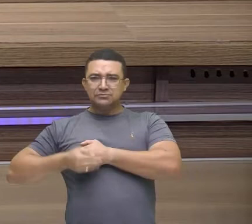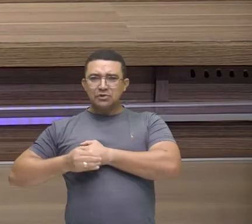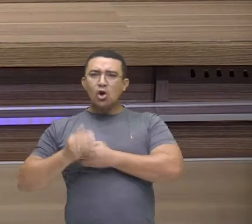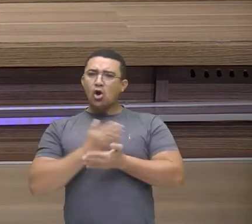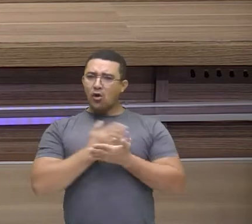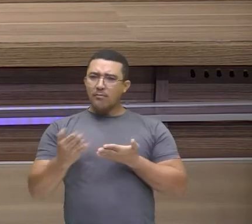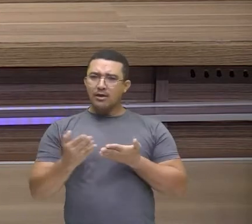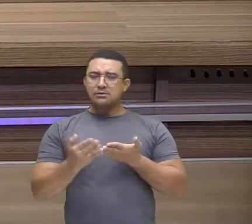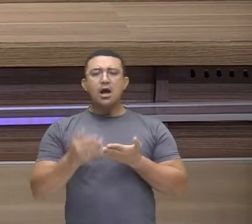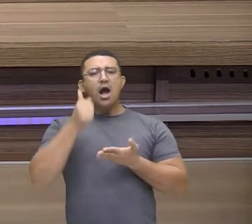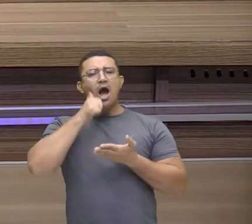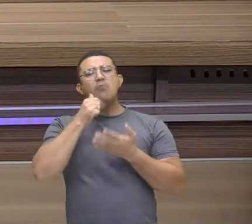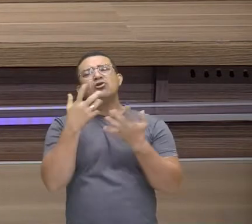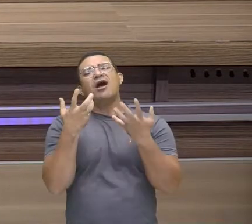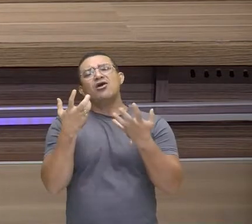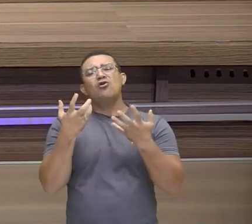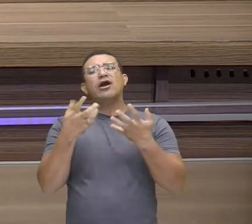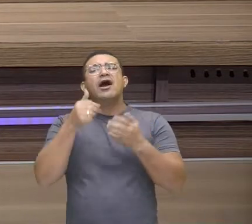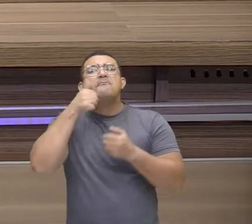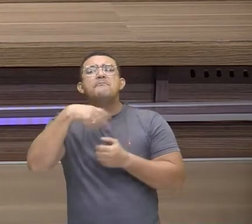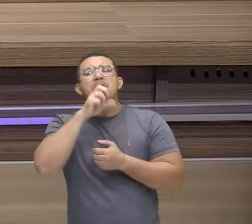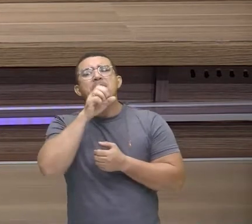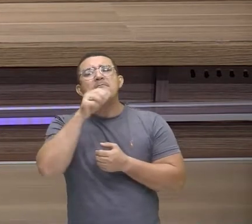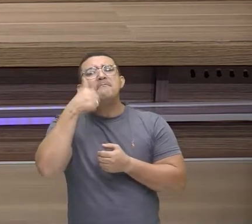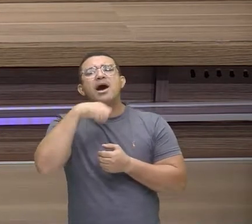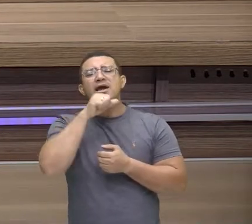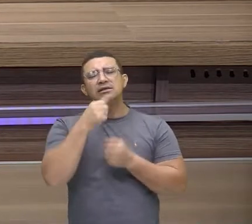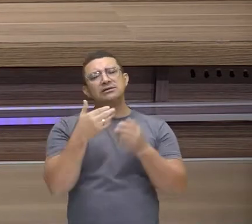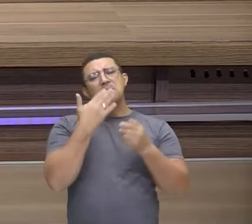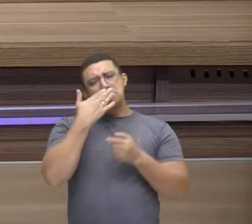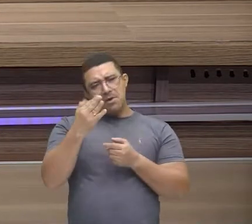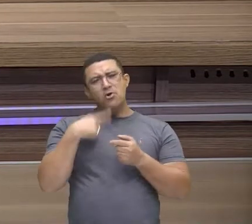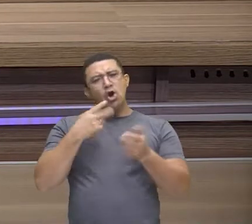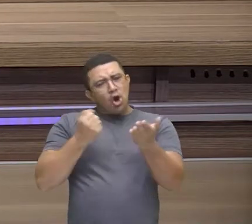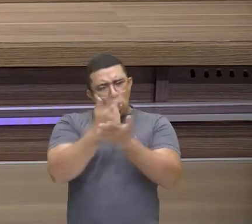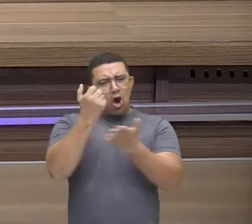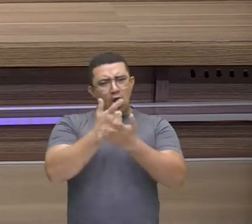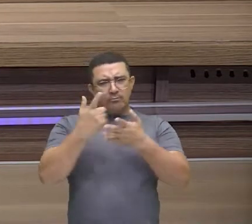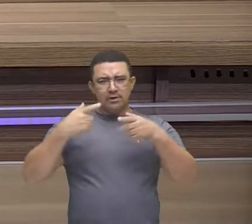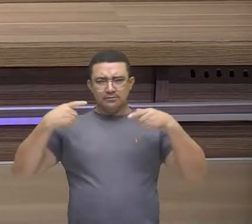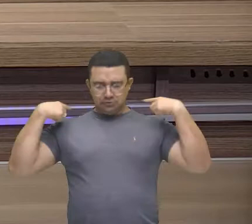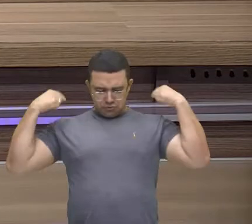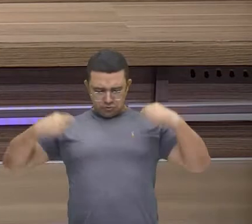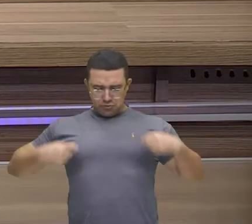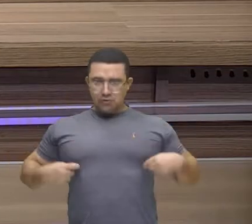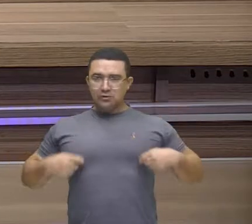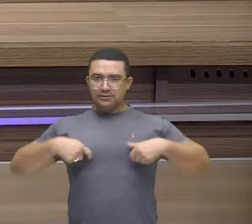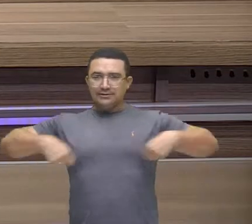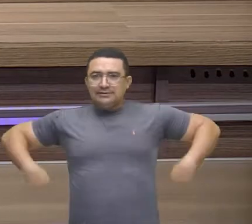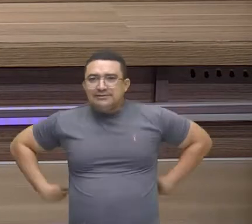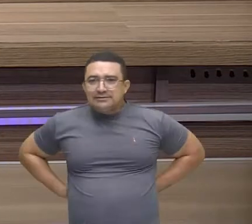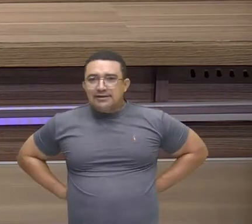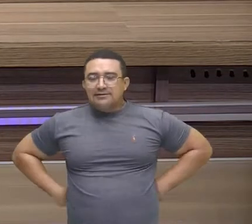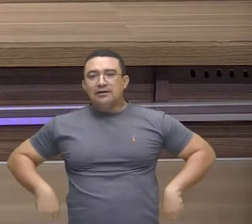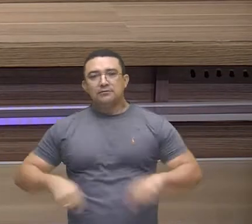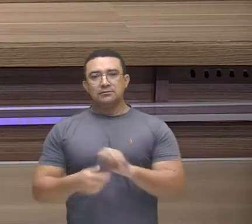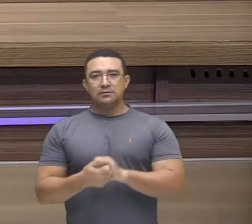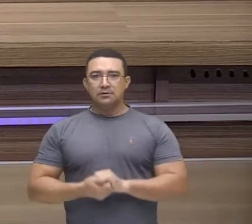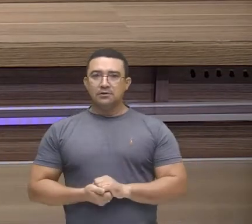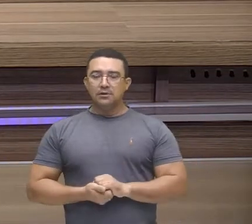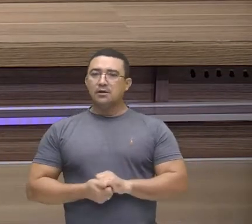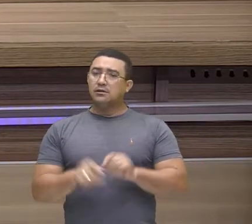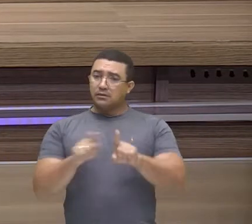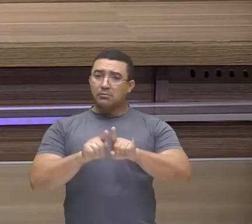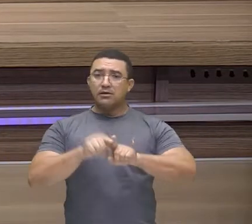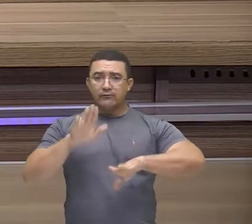começa a crescer o peito, né? E às vezes só de um lado. Ah, será que é isso? E muitas vezes vão fazer consulta, né? Vão fazer a consulta para